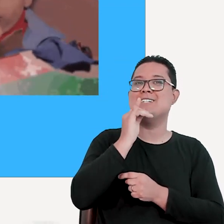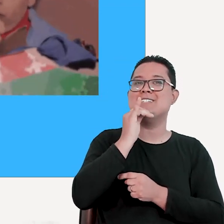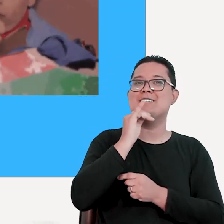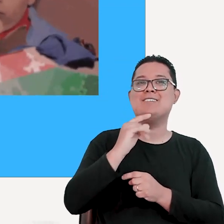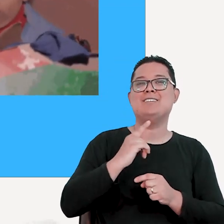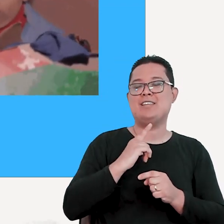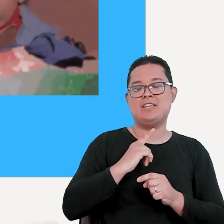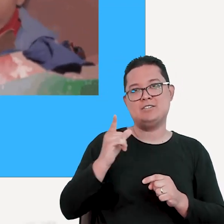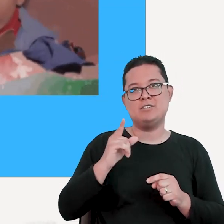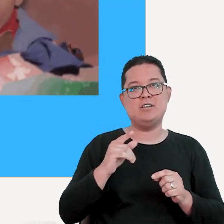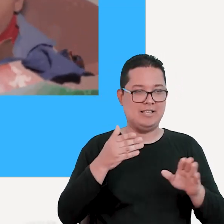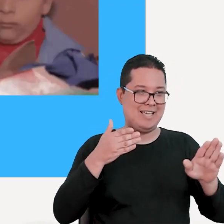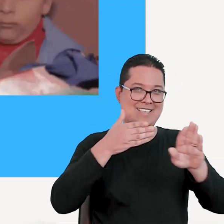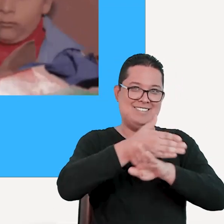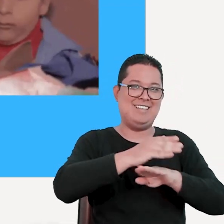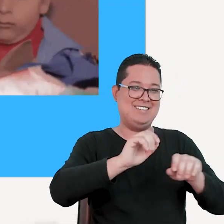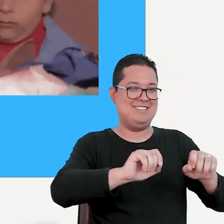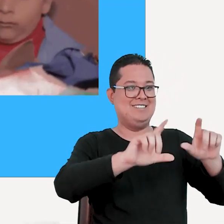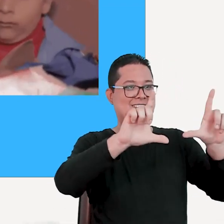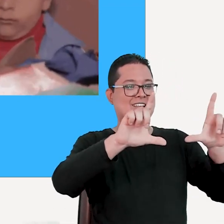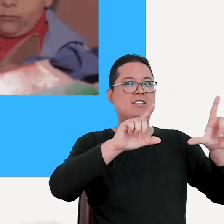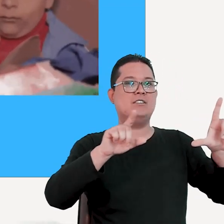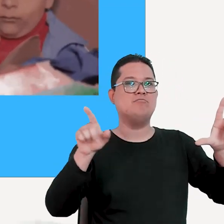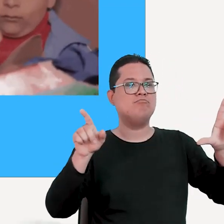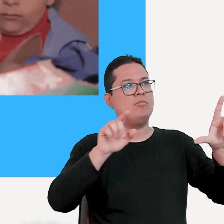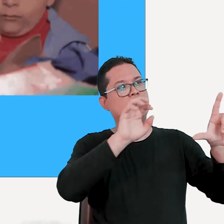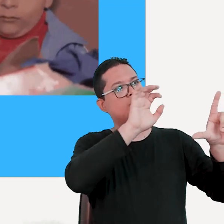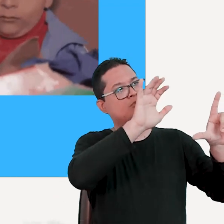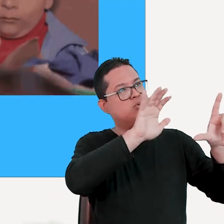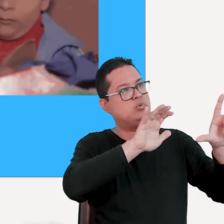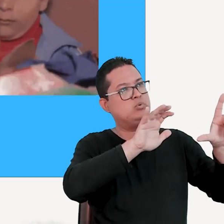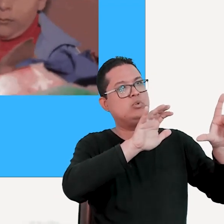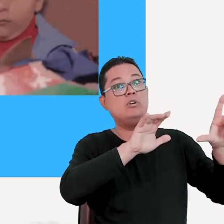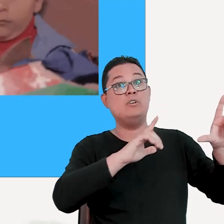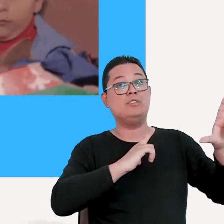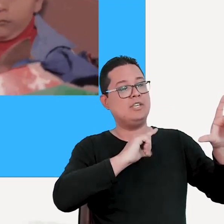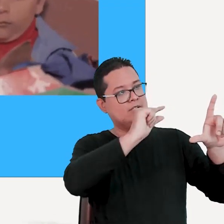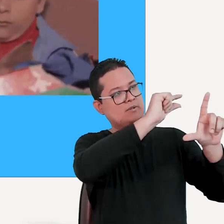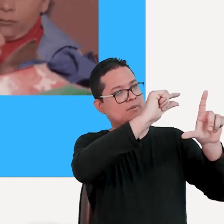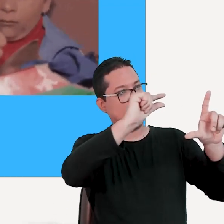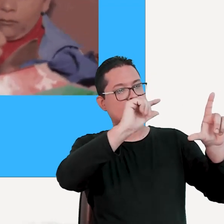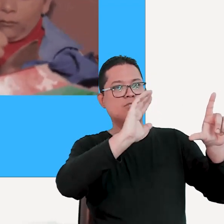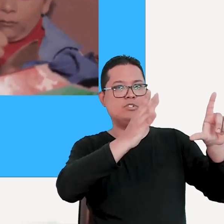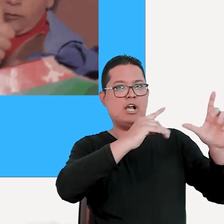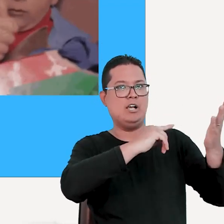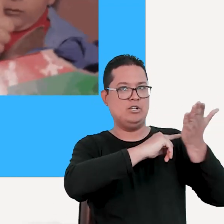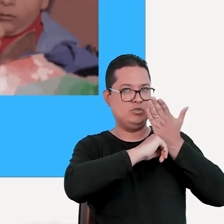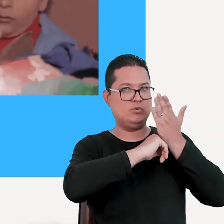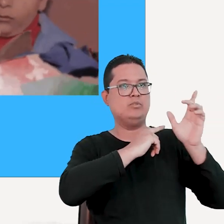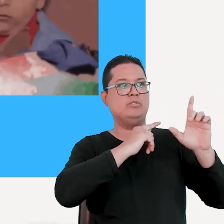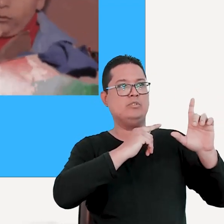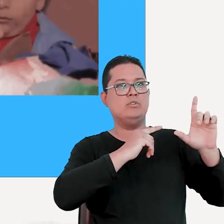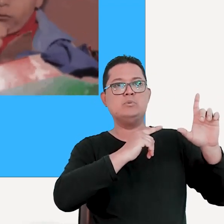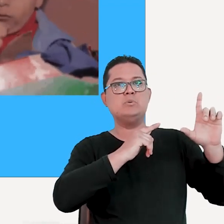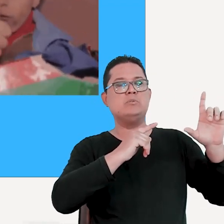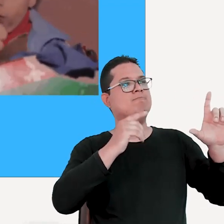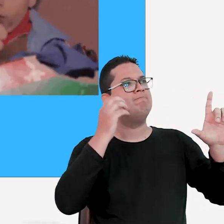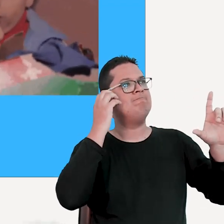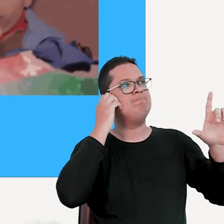está muito bem escrito, ele está guiando a pessoa usuária, ele não gera dúvidas, as pessoas